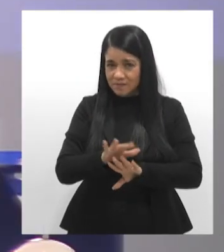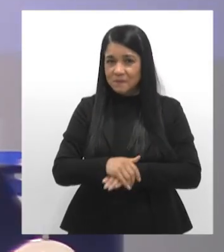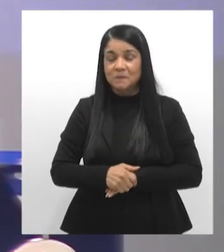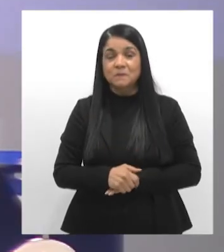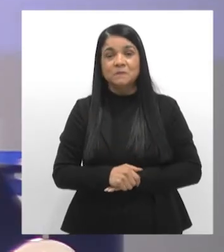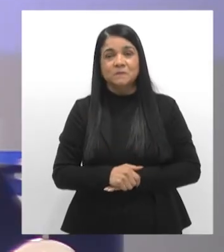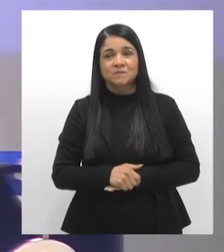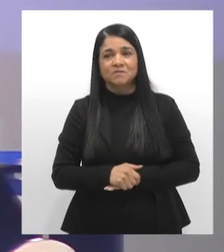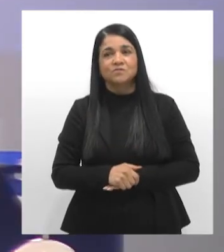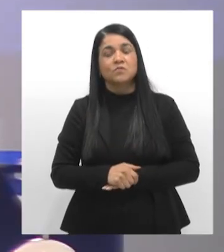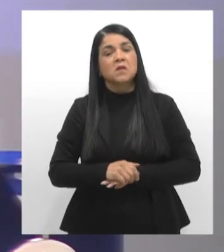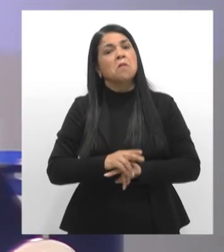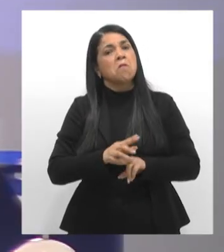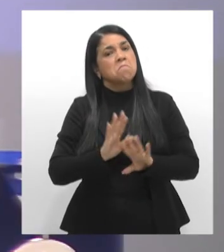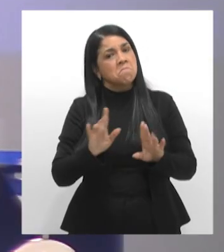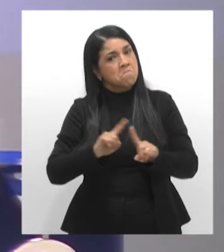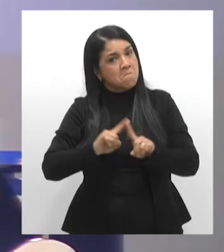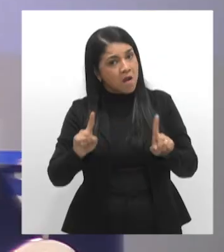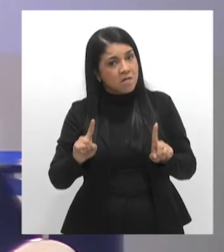Mas não é por causa disso